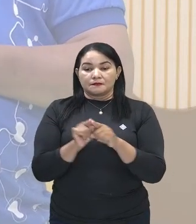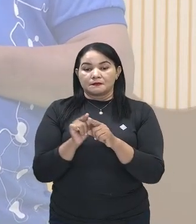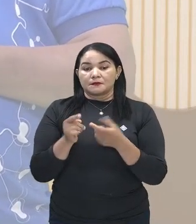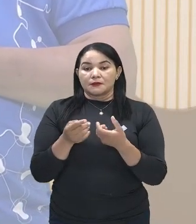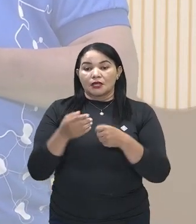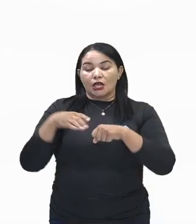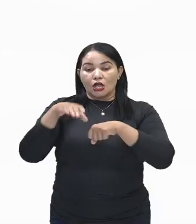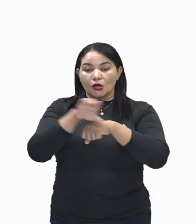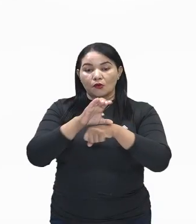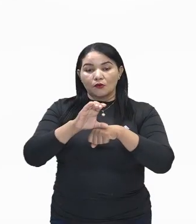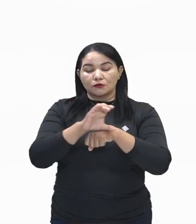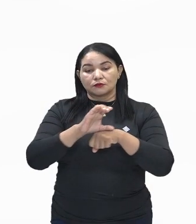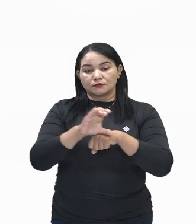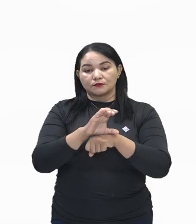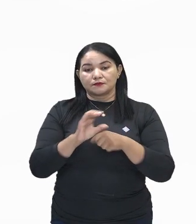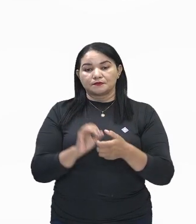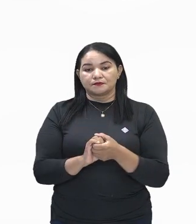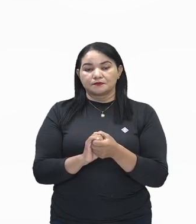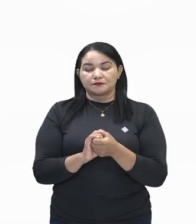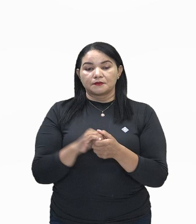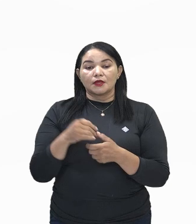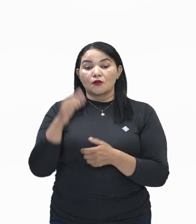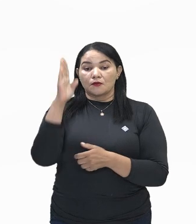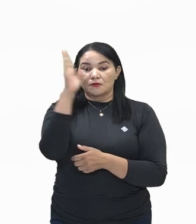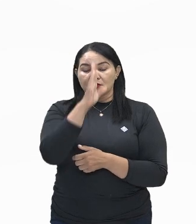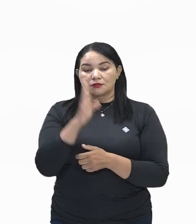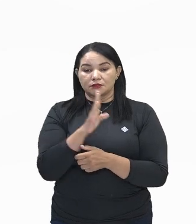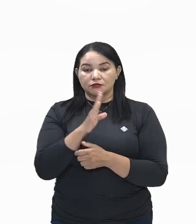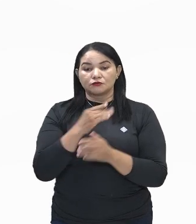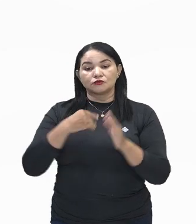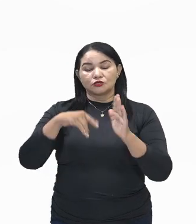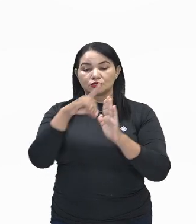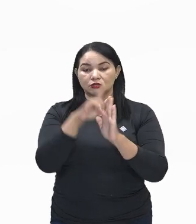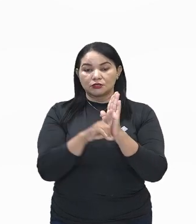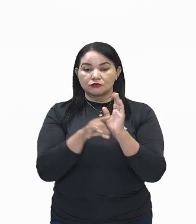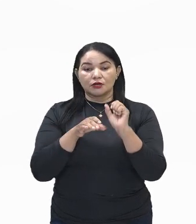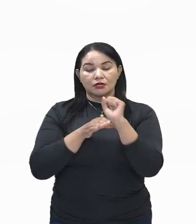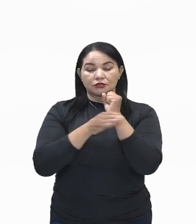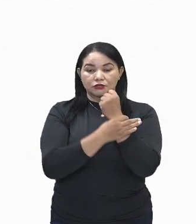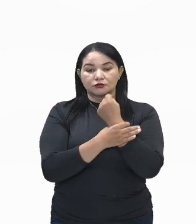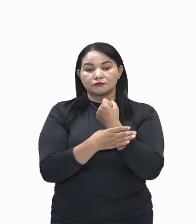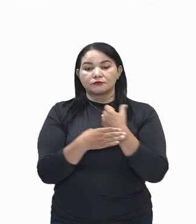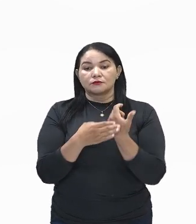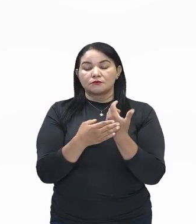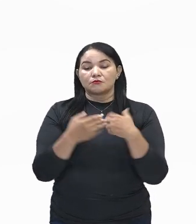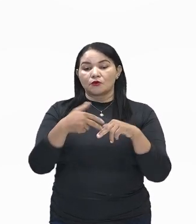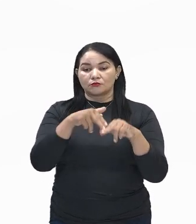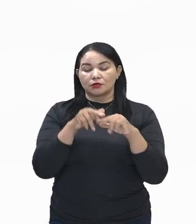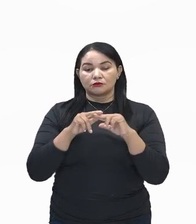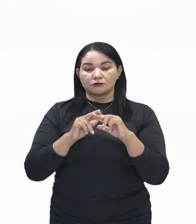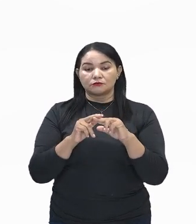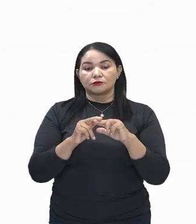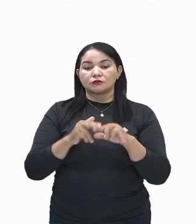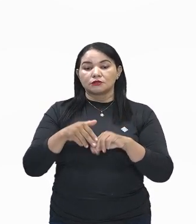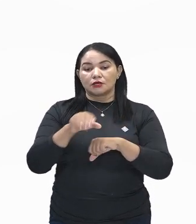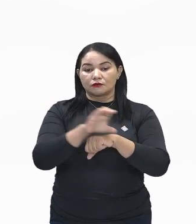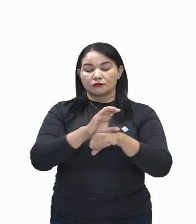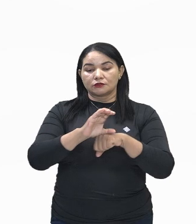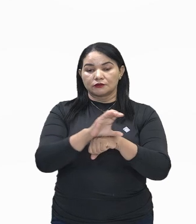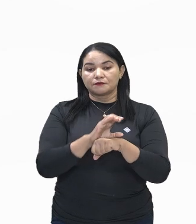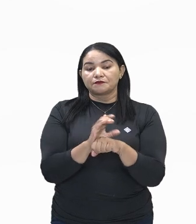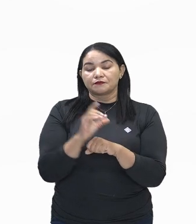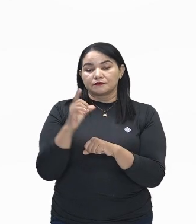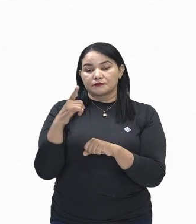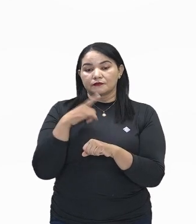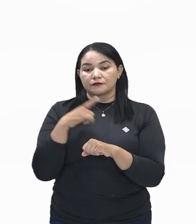ver na Constituição. Ó. No Brasil, os direitos são garantidos na Constituição. E tem dois títulos.